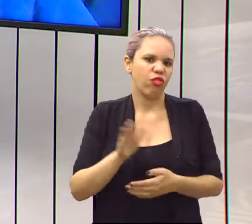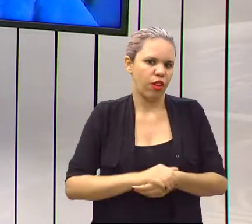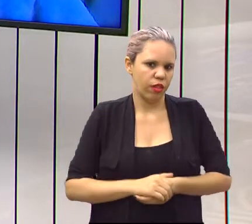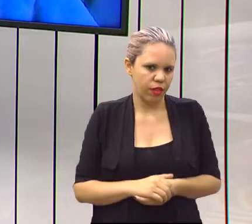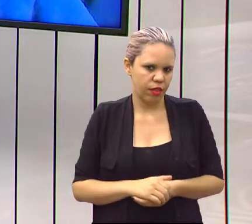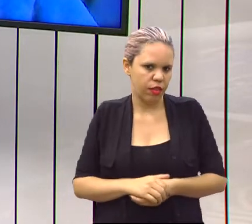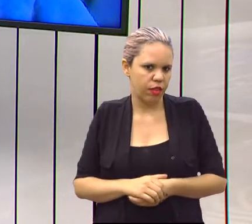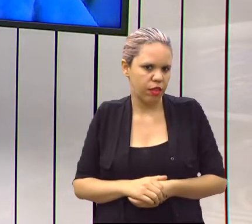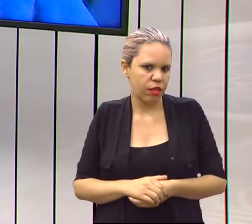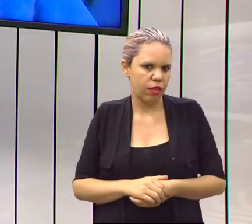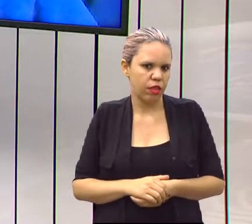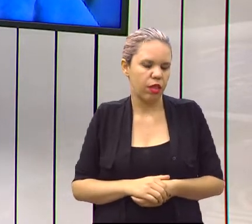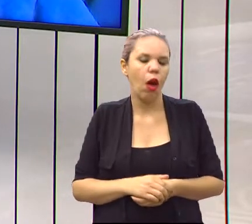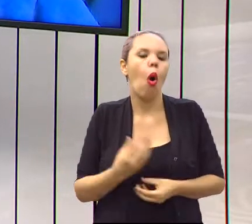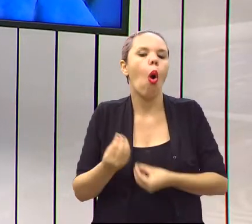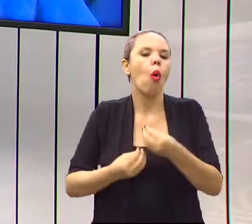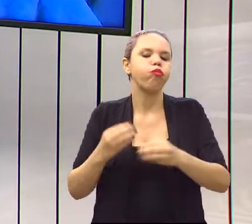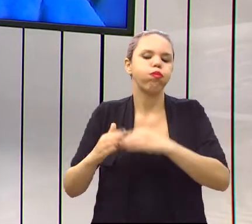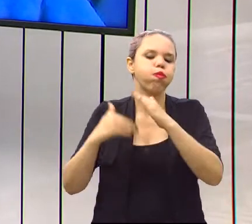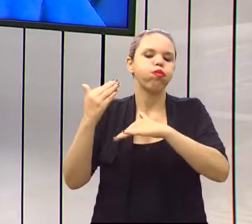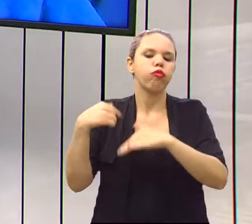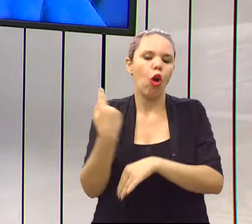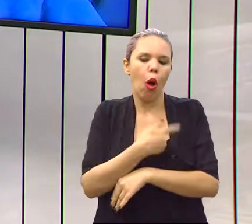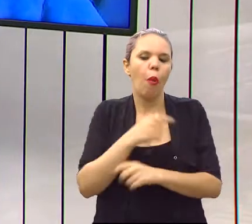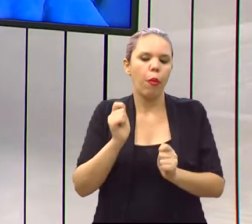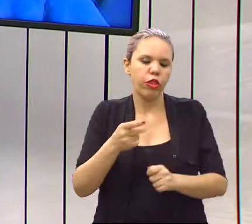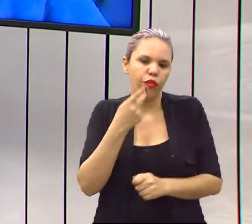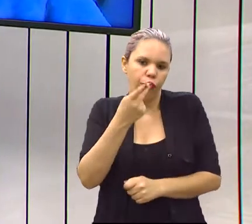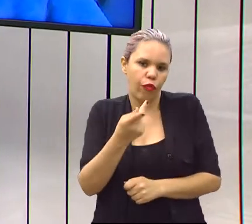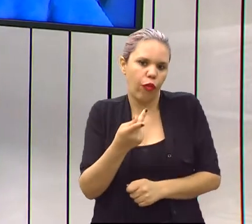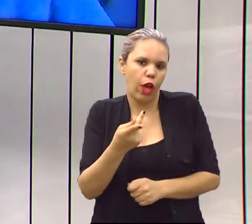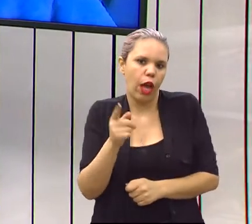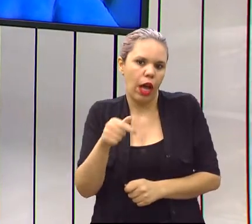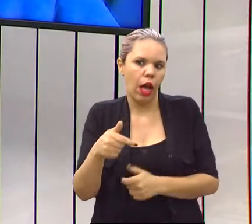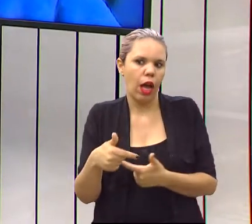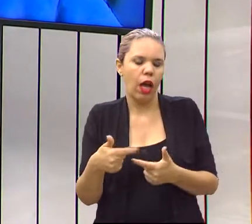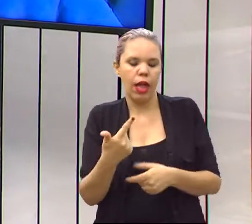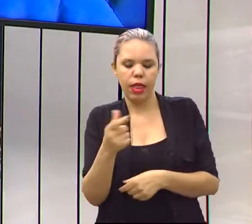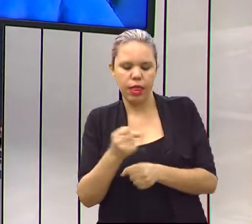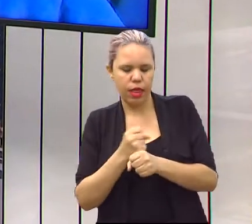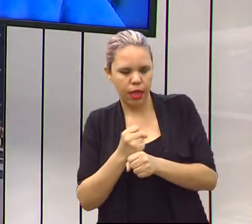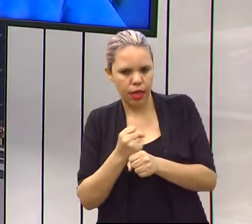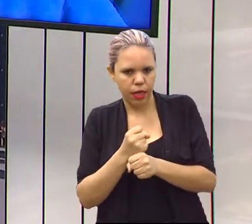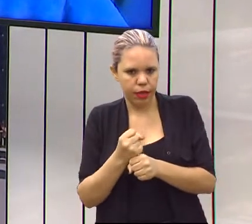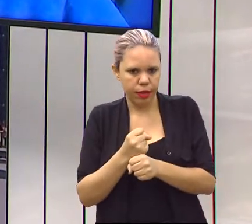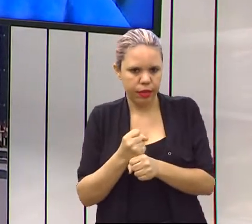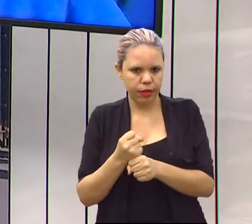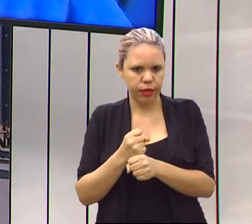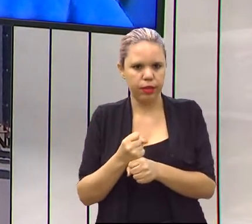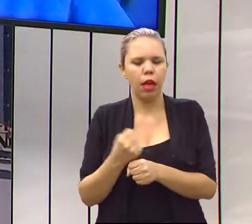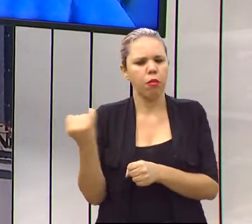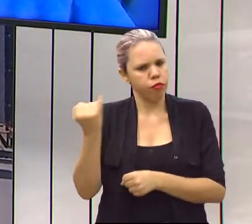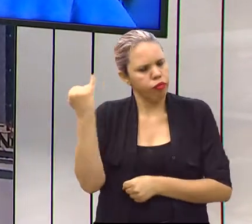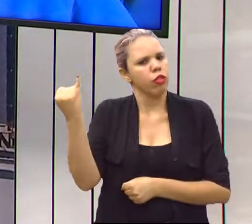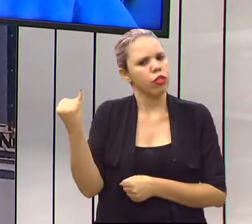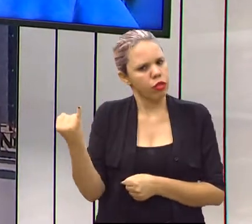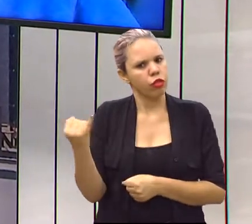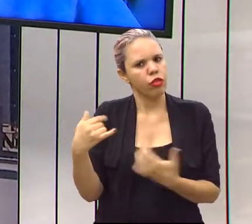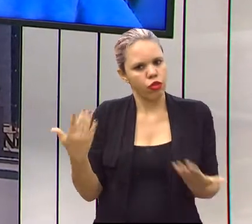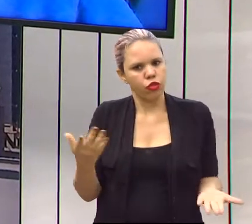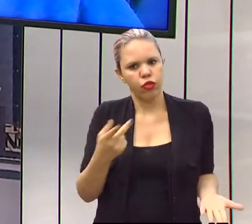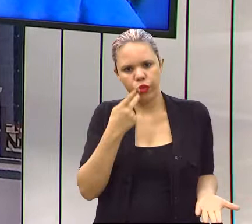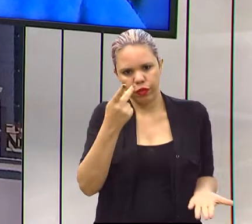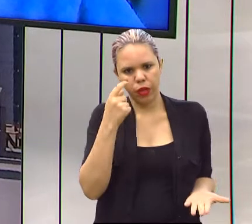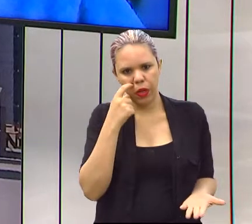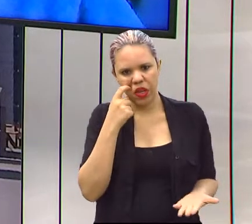já é sobre esses avanços. A gente pode dizer que esses 10 anos são significativos